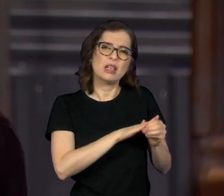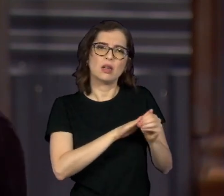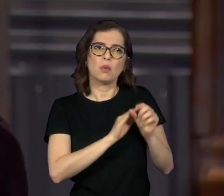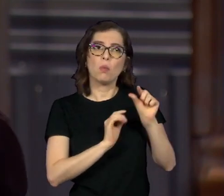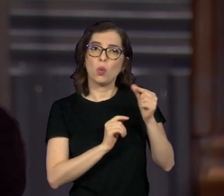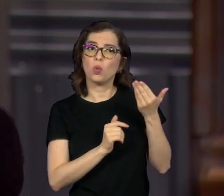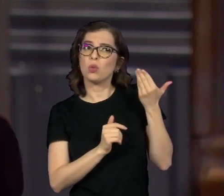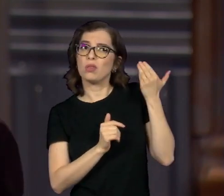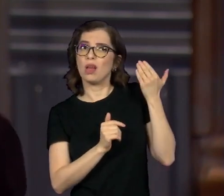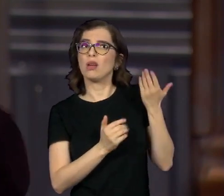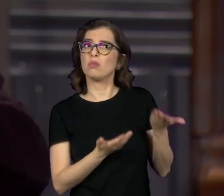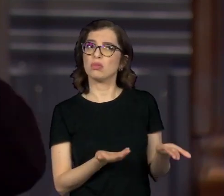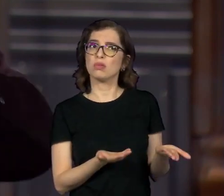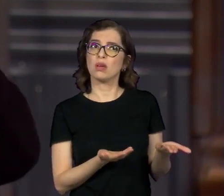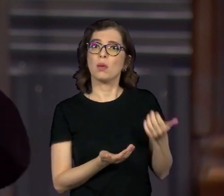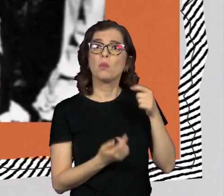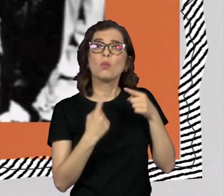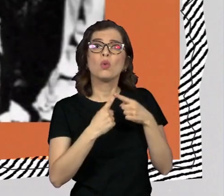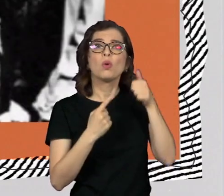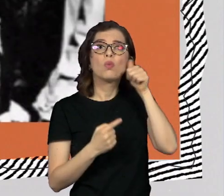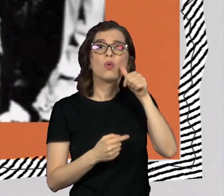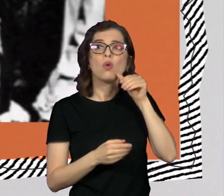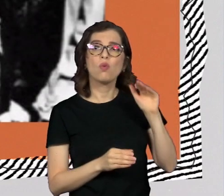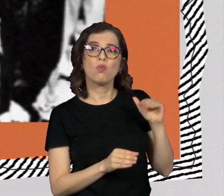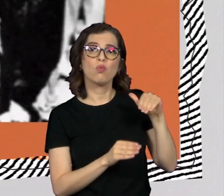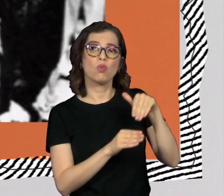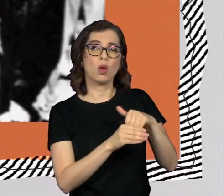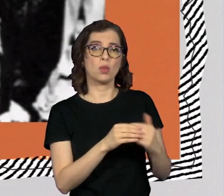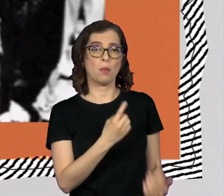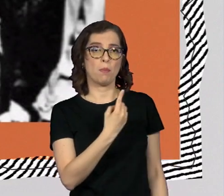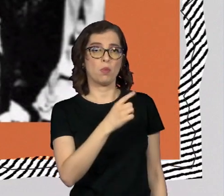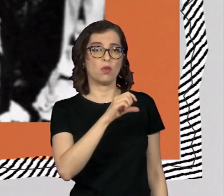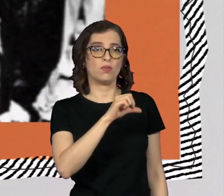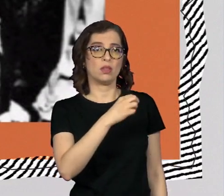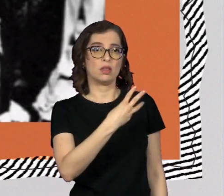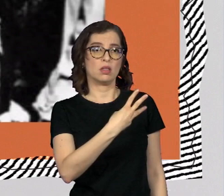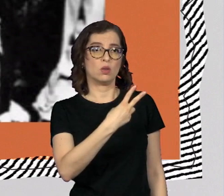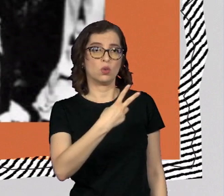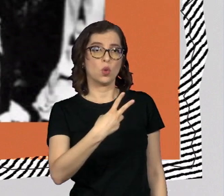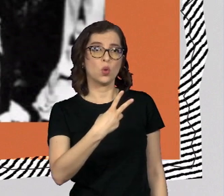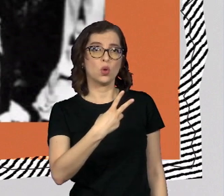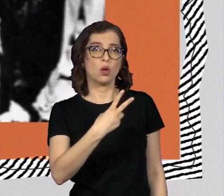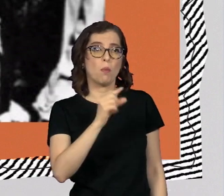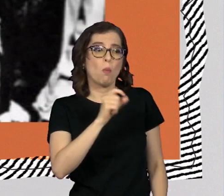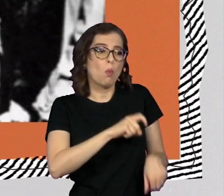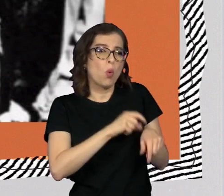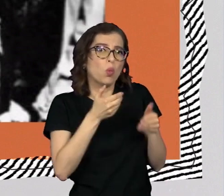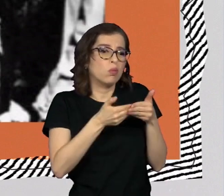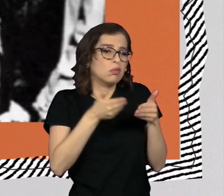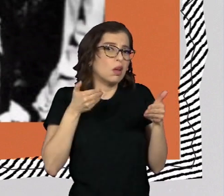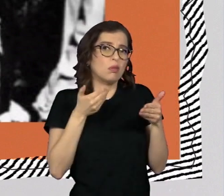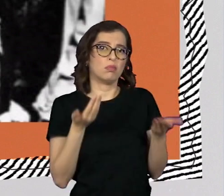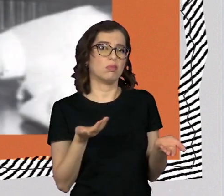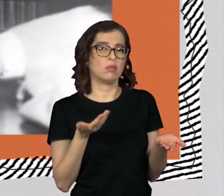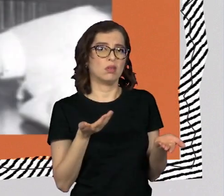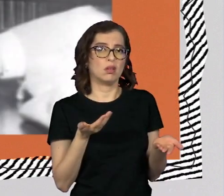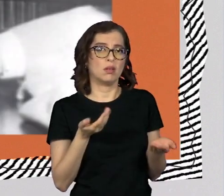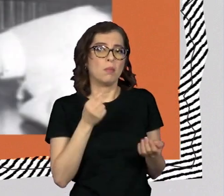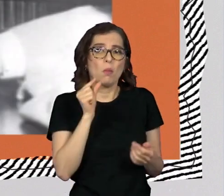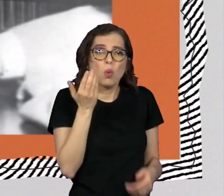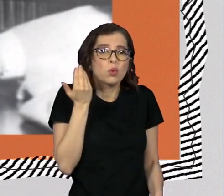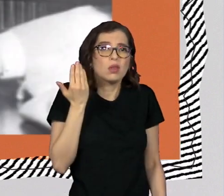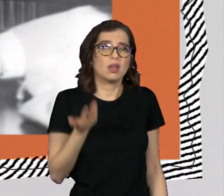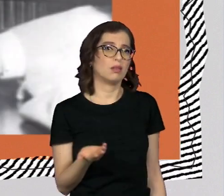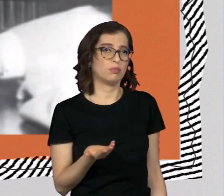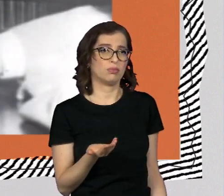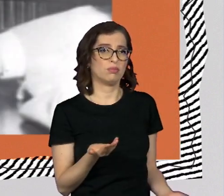em 32, 1932, né? Ontem. Sim. Então... É só lembrar que há